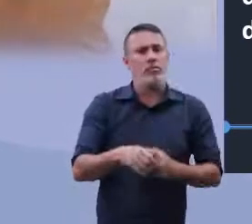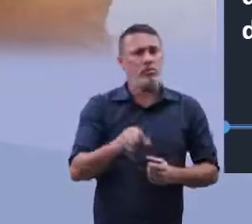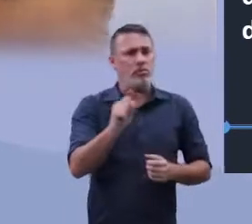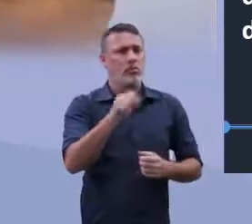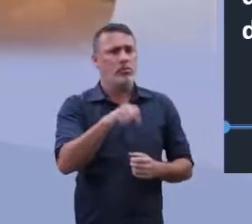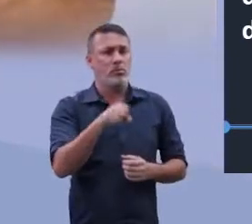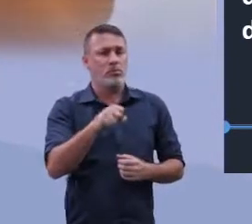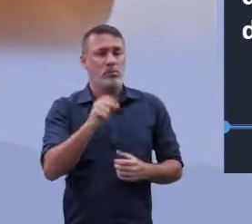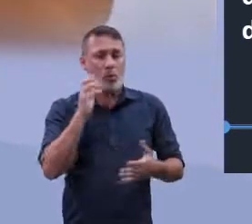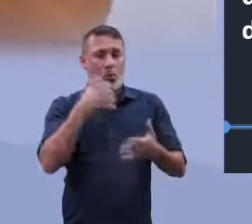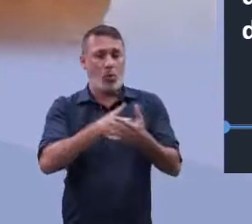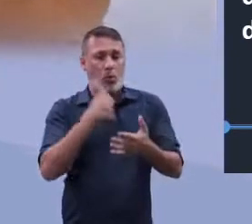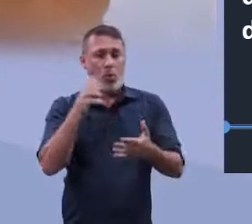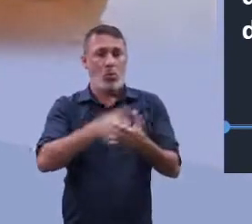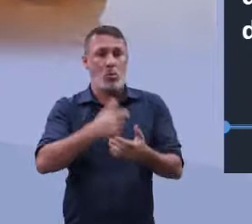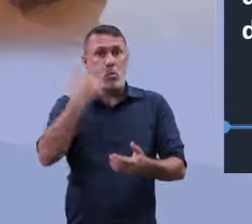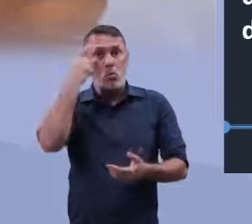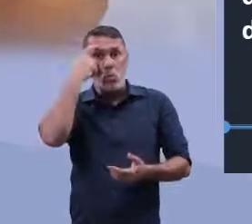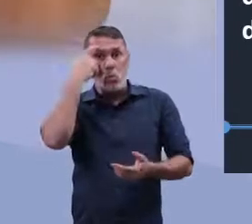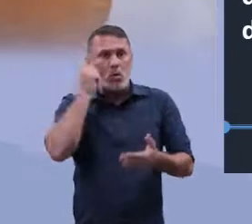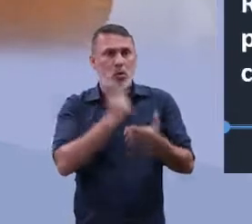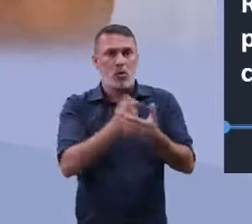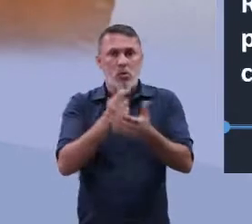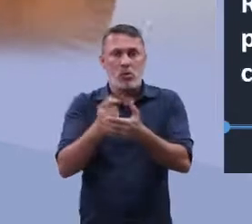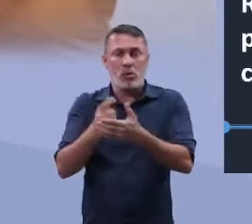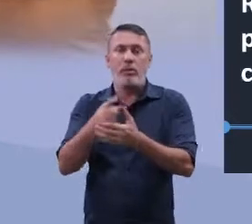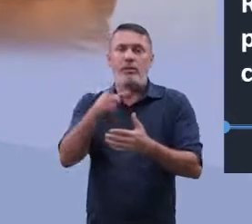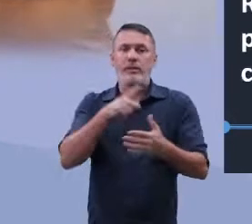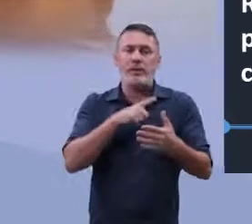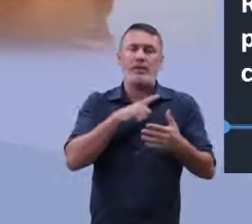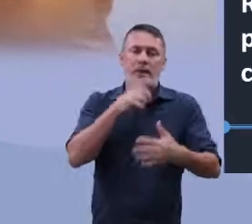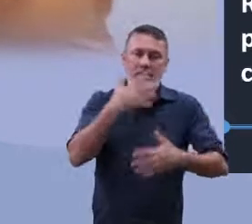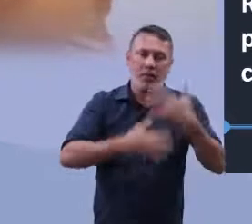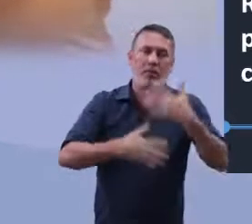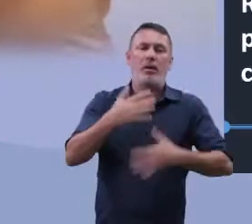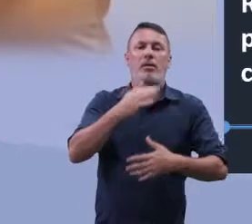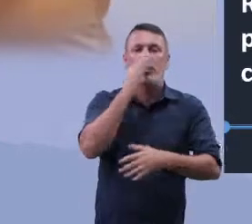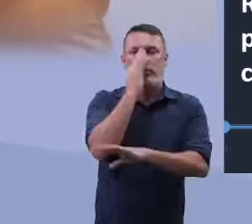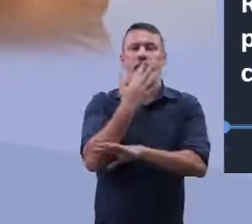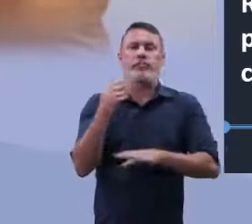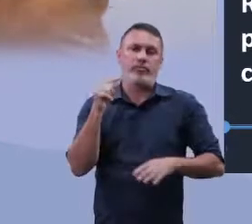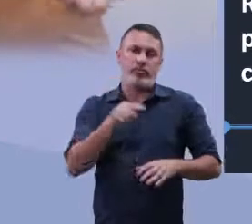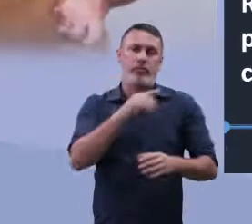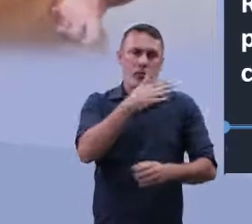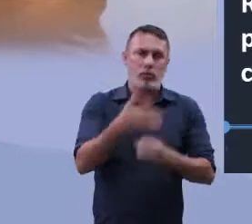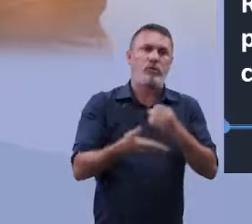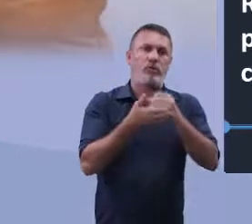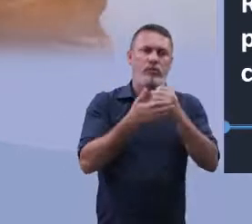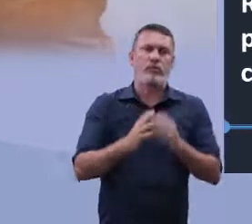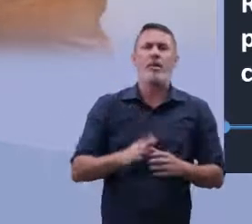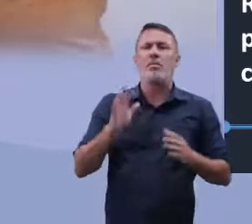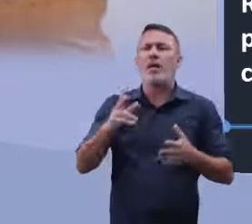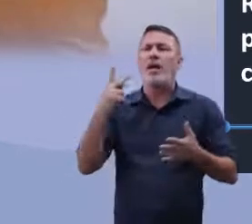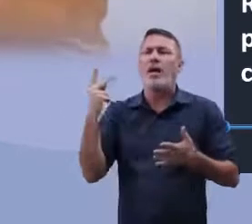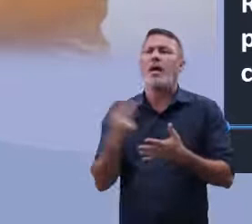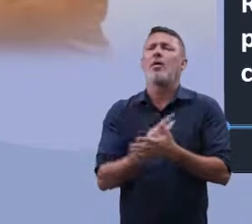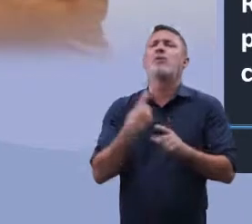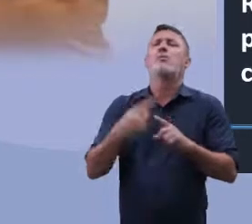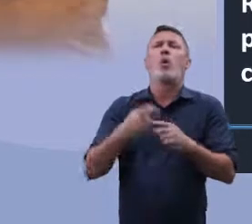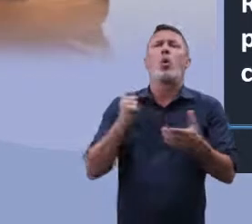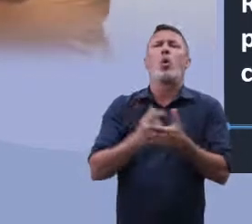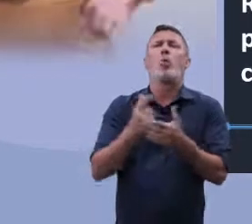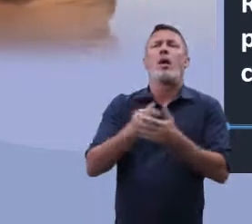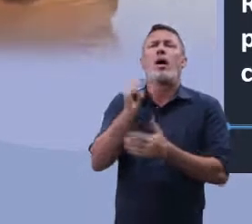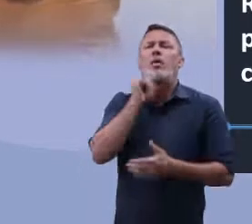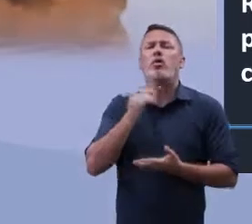o consumismo é um entrave para o desenvolvimento sustentável, que foi uma redação que nós trabalhamos. Mas quais são as causas do